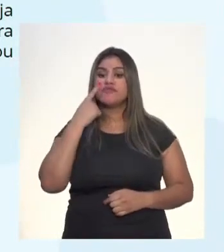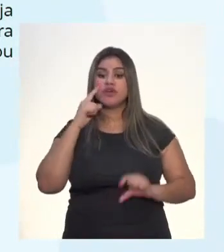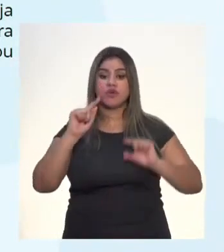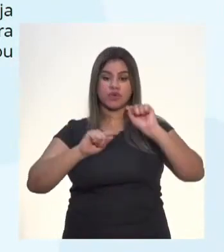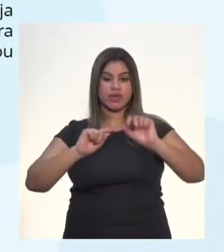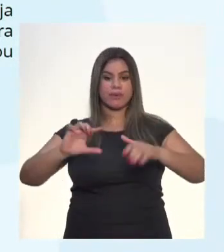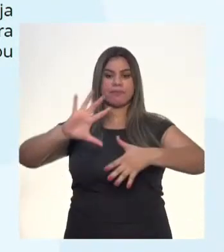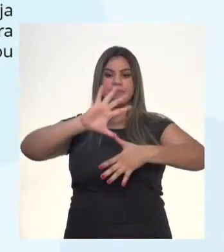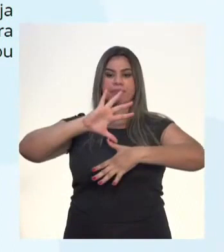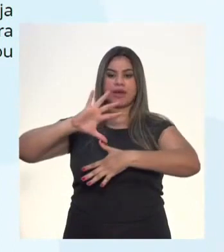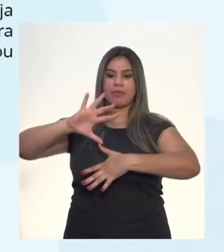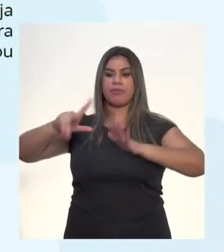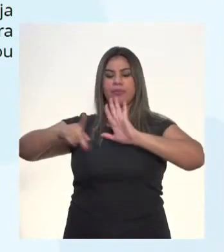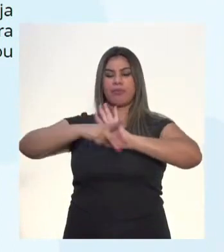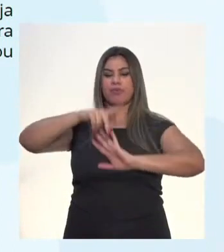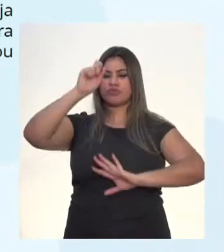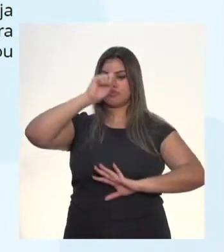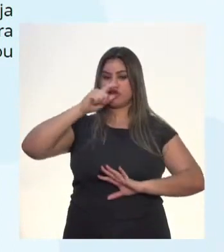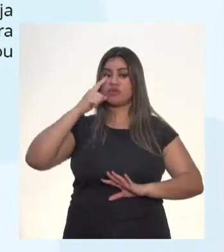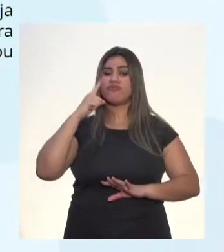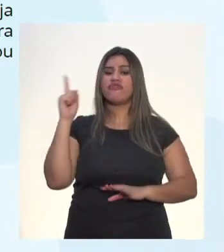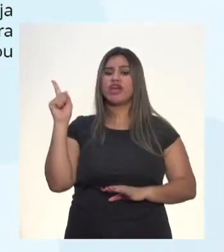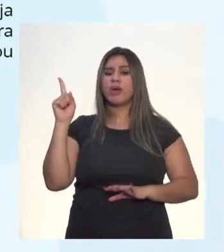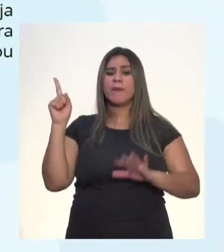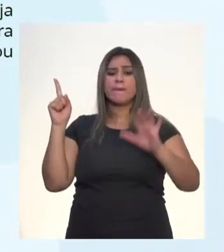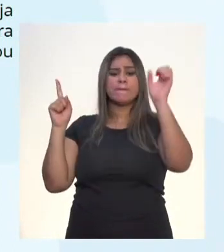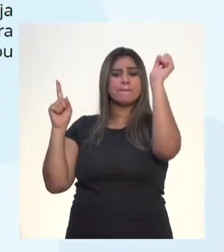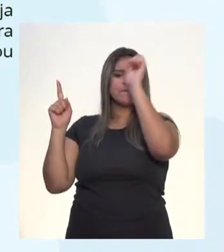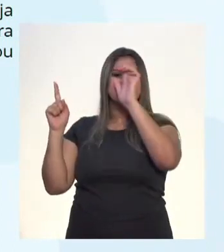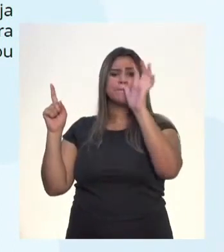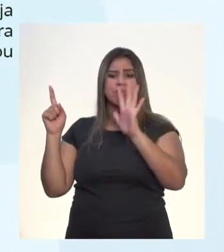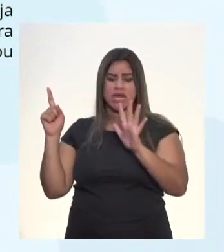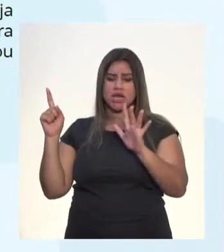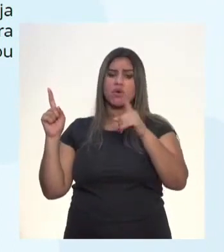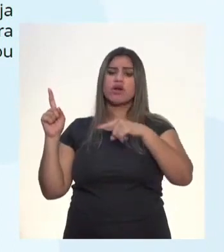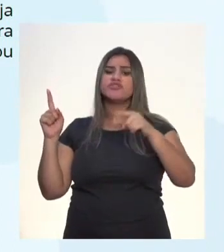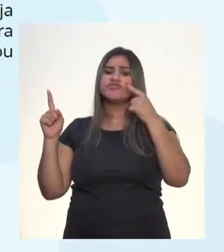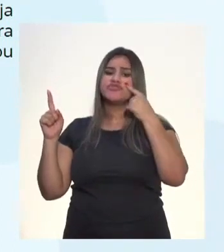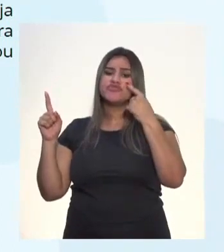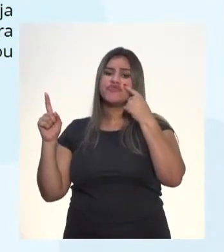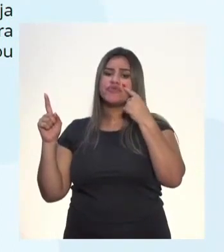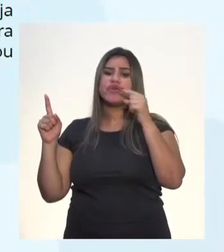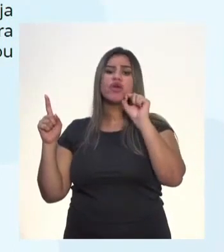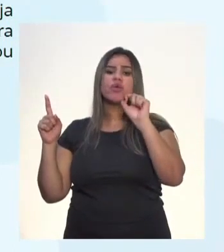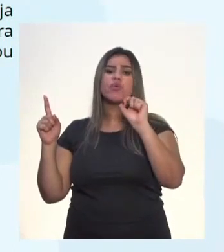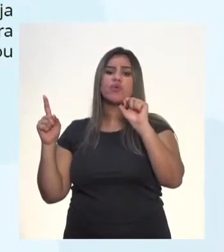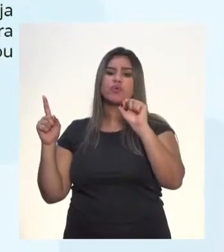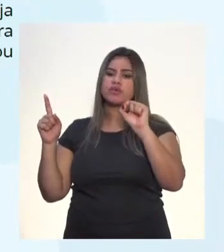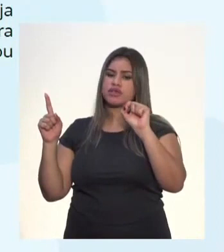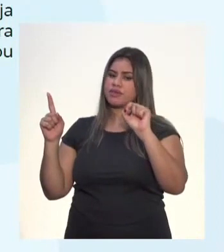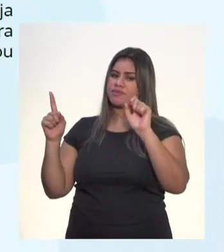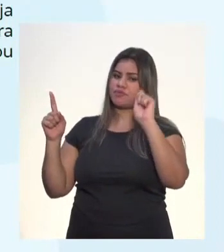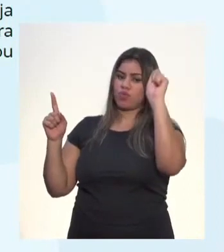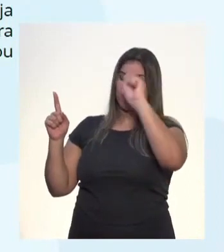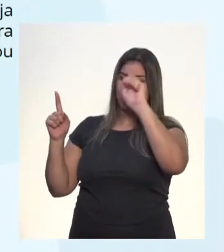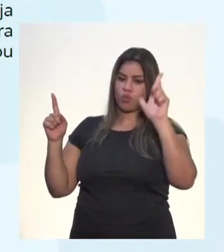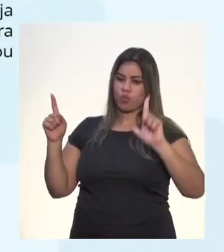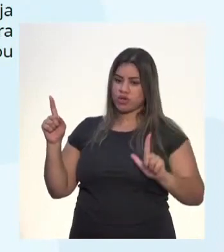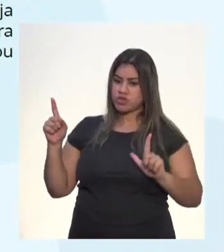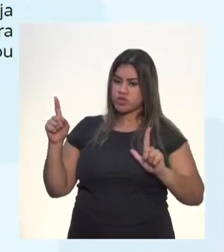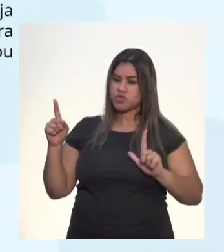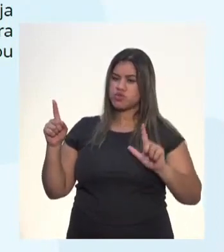do Brasil. Então, esses em branco, primeiro que a gente pode ver que a diferença entre o azul escuro e o branco não